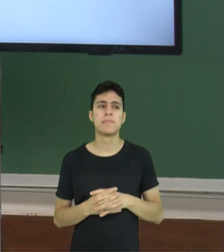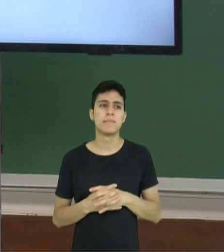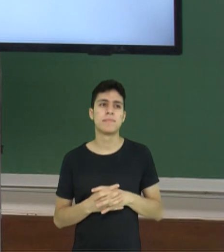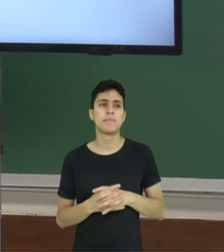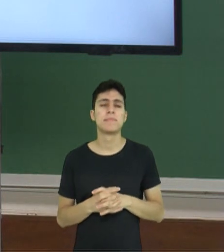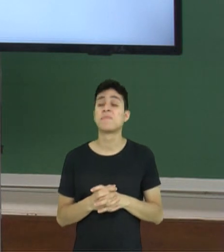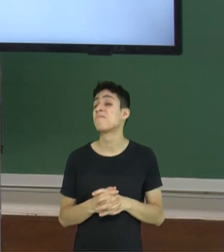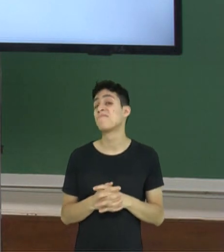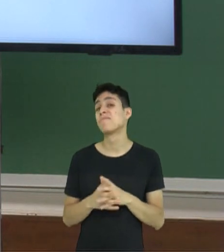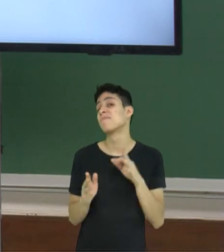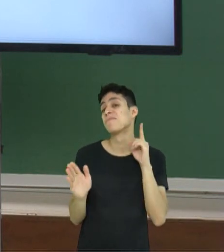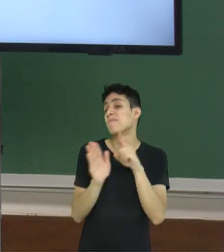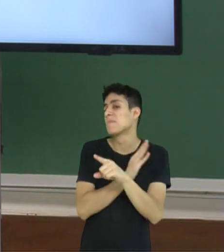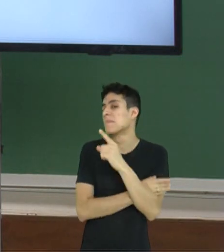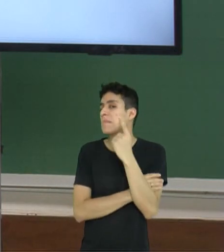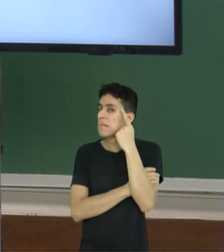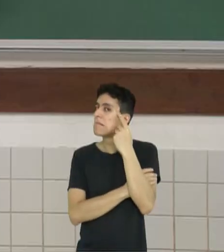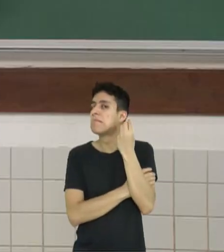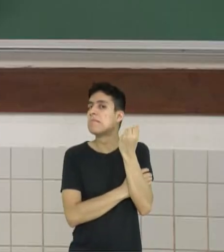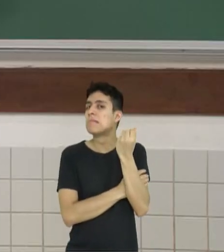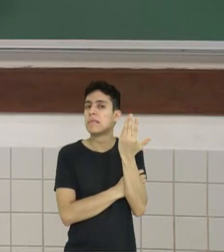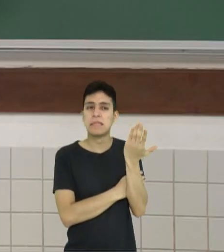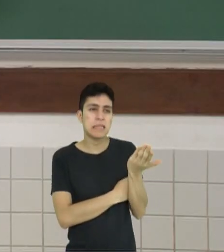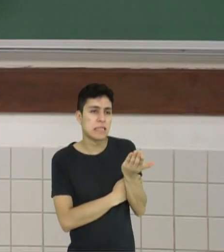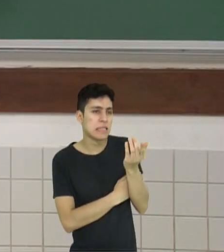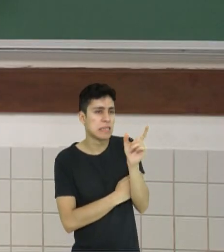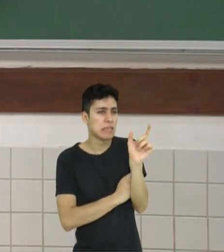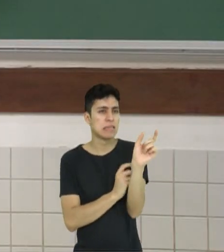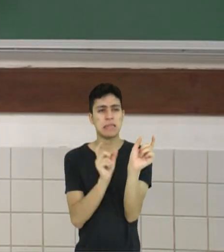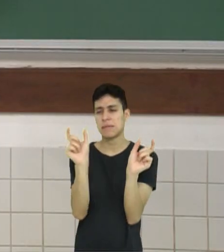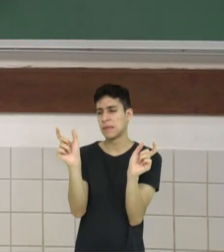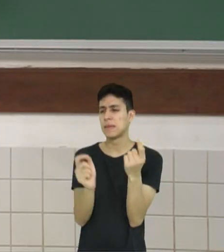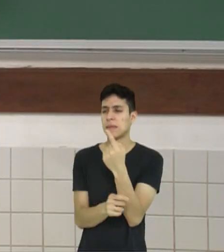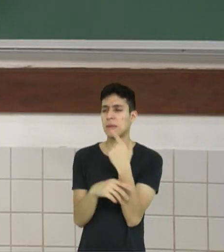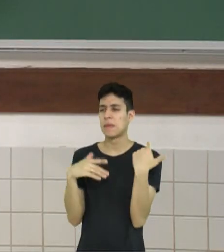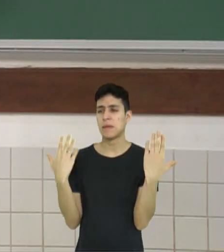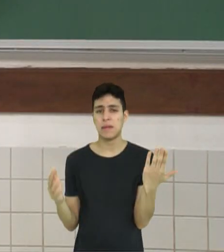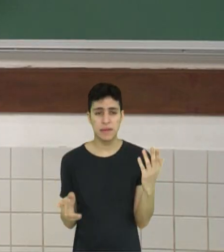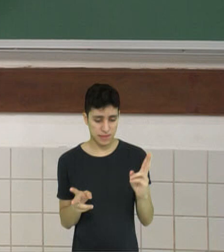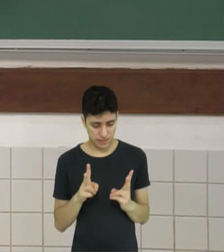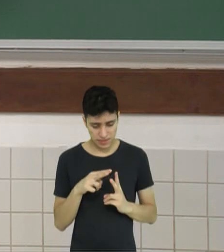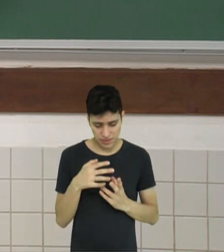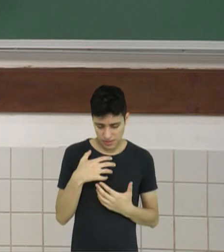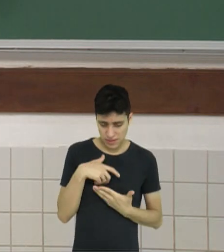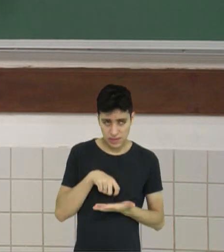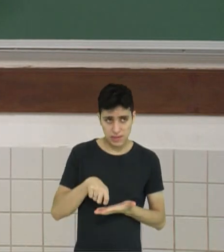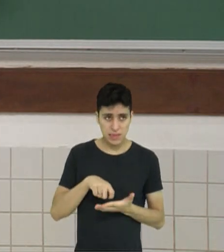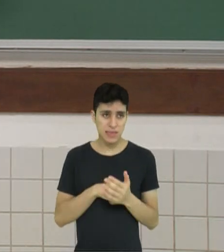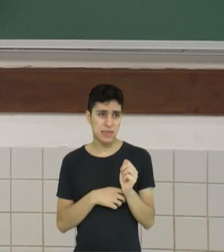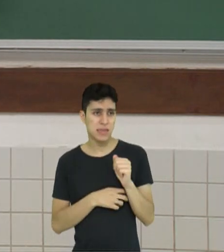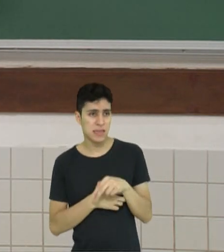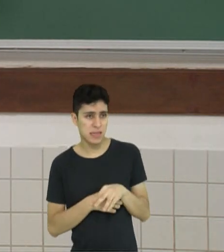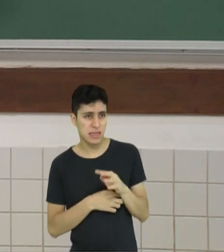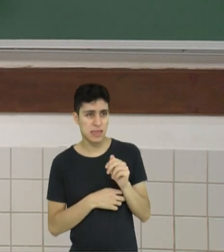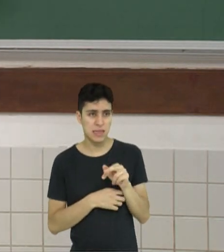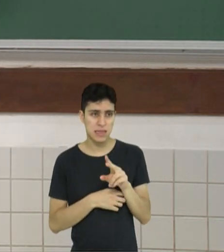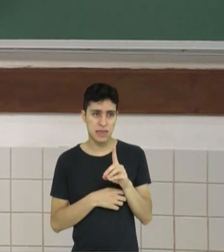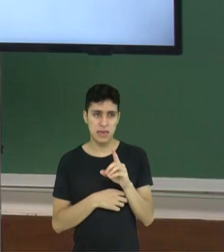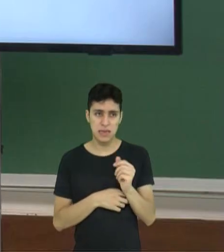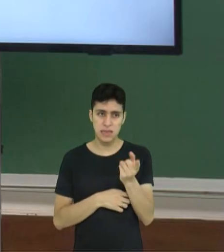E aí a pergunta que não quer calar, Antártida ou Antártica? A gente sabe que as duas grafias, o modo de falar, estão